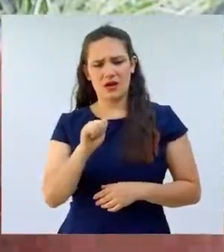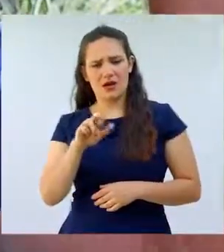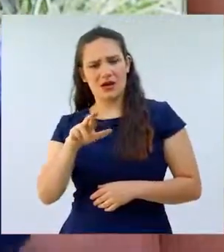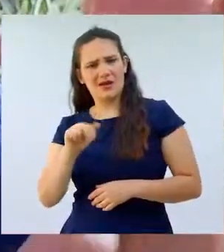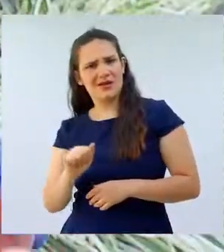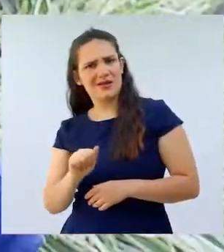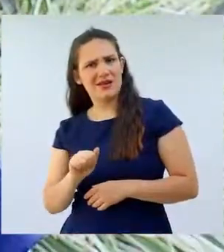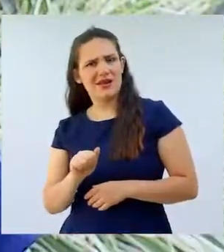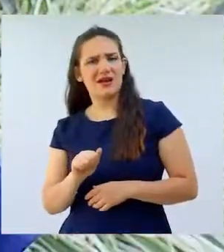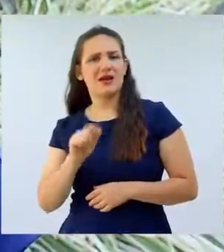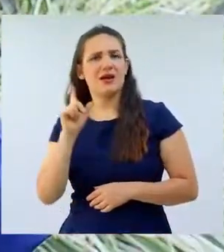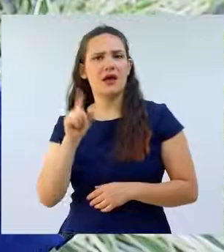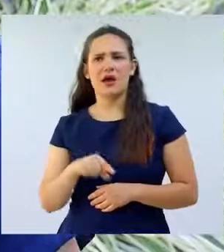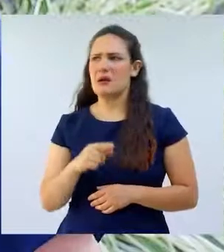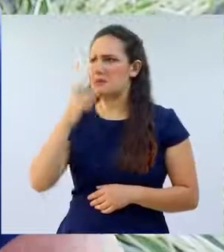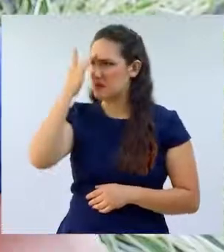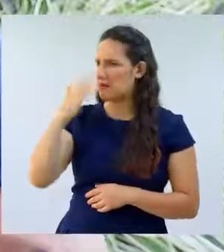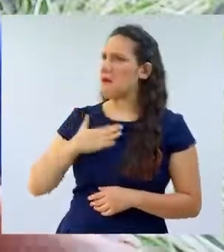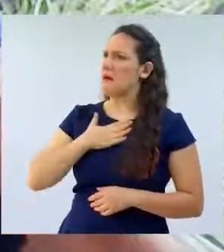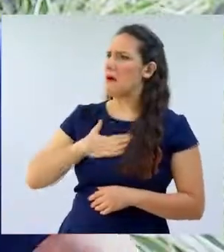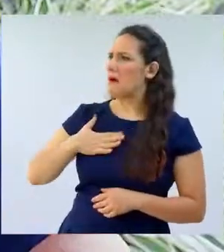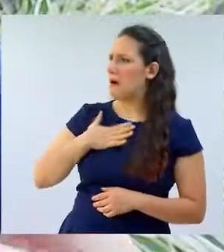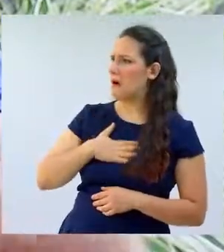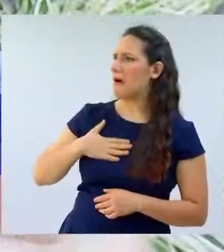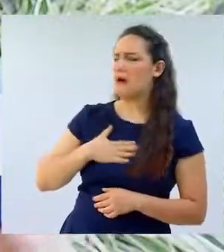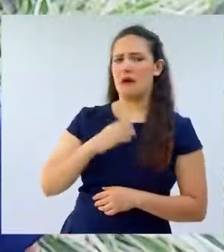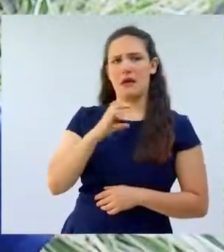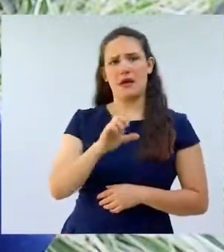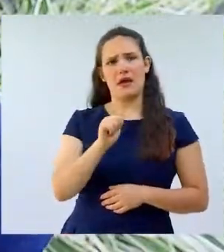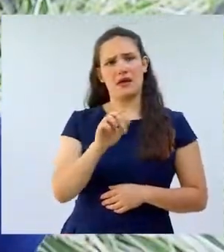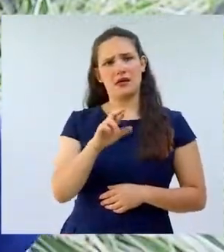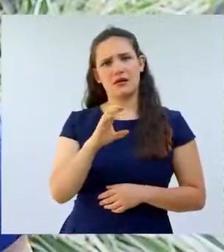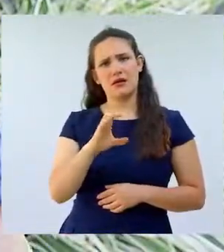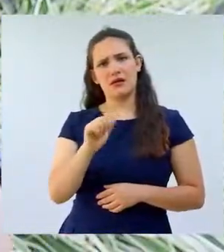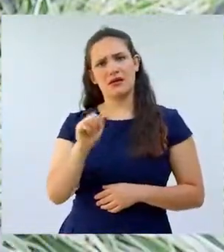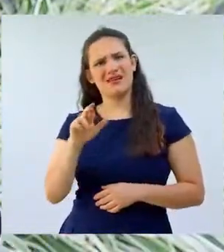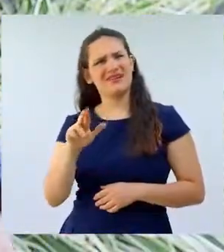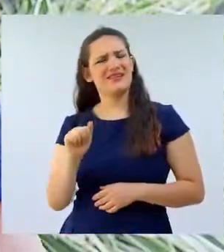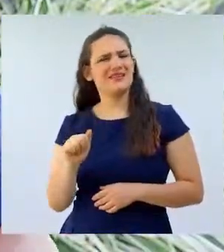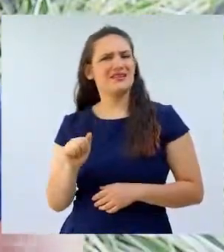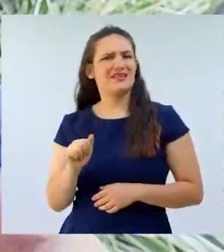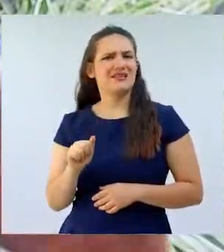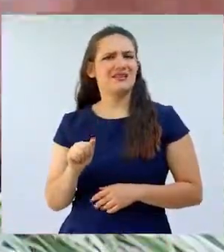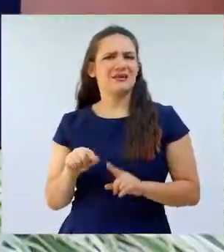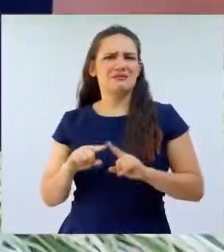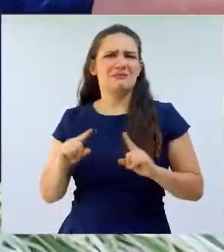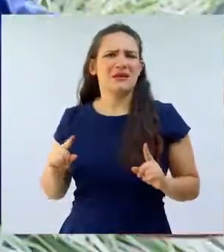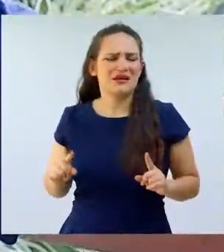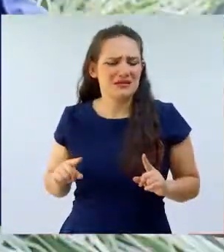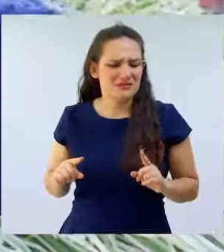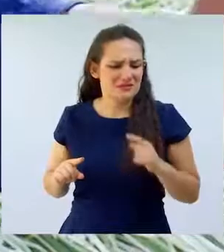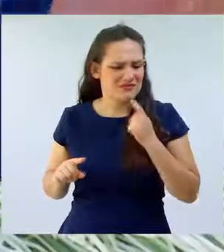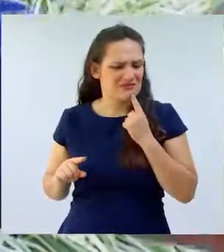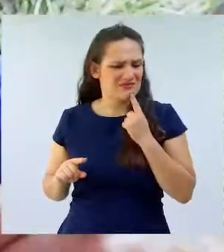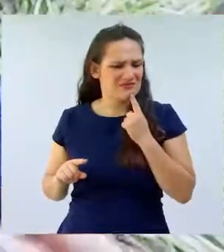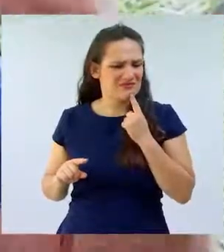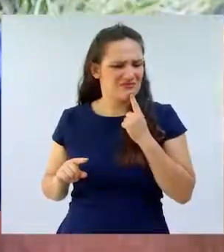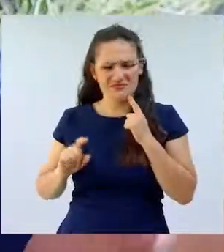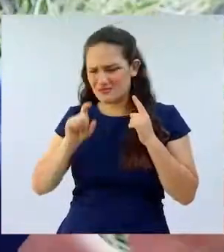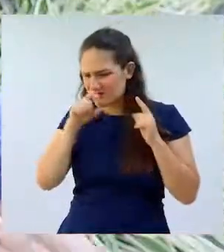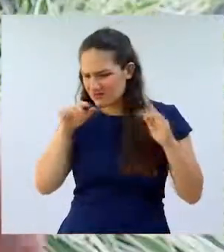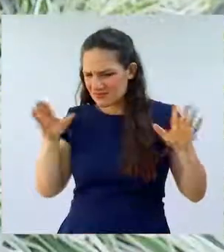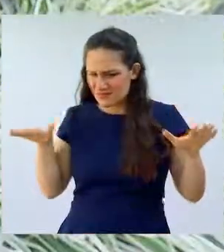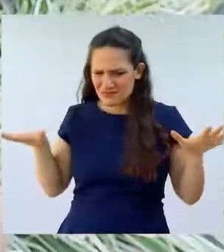que quando a tela que eu pintava de carcará, o povo gostava, queria comprar, que eu fiz o carcará, mas imagina um monumento de um carcará, uma